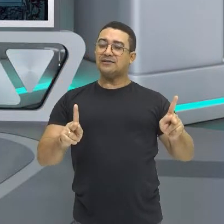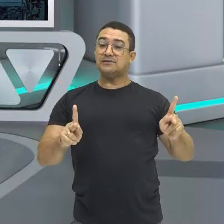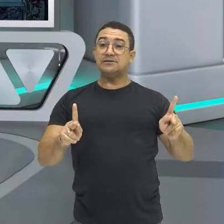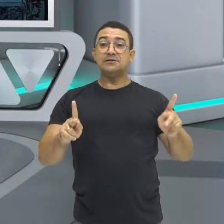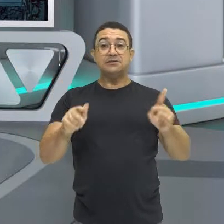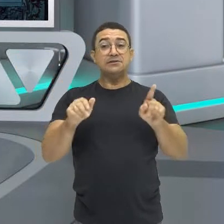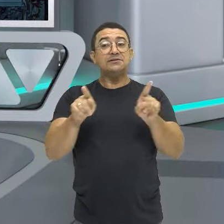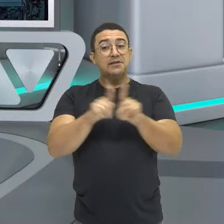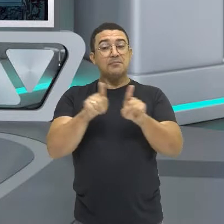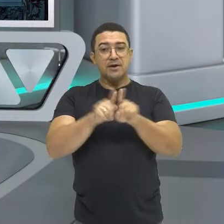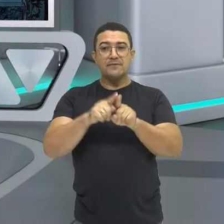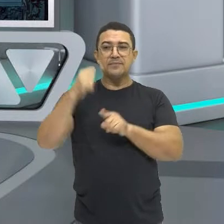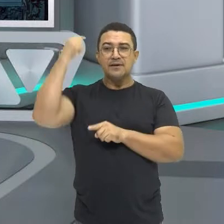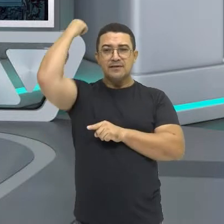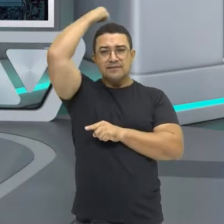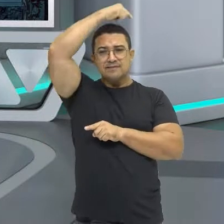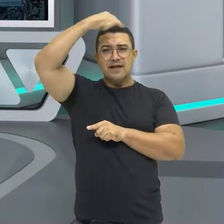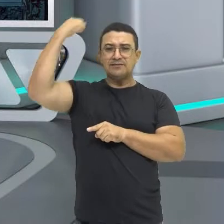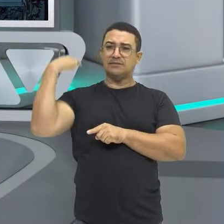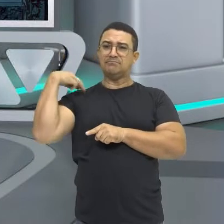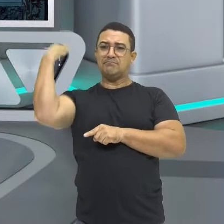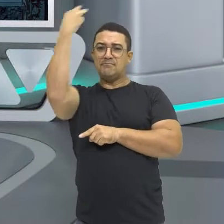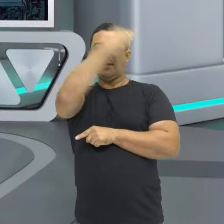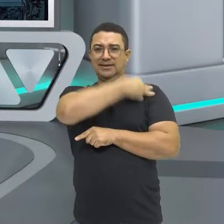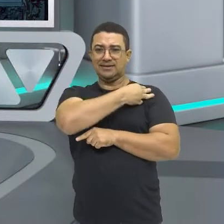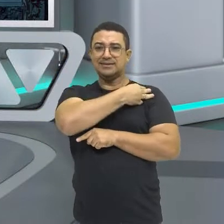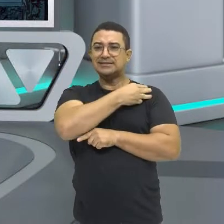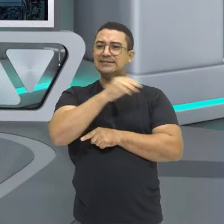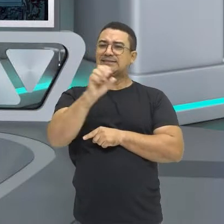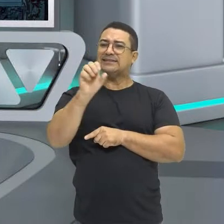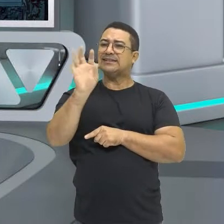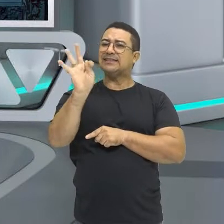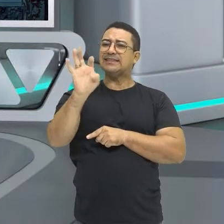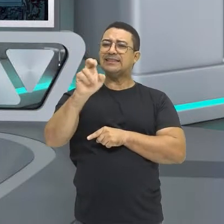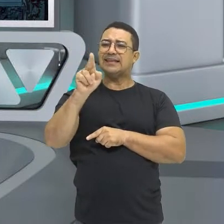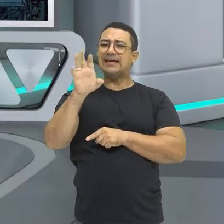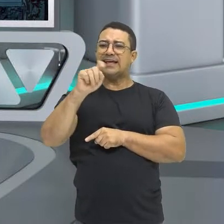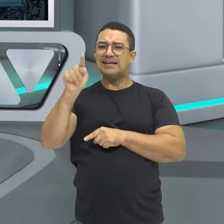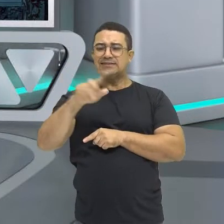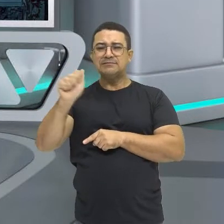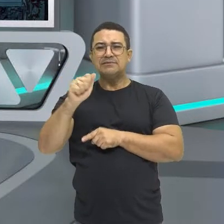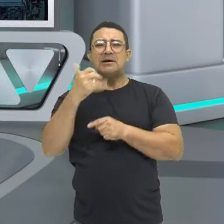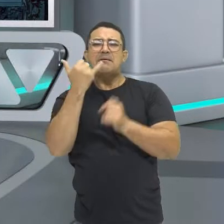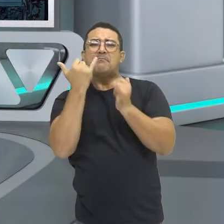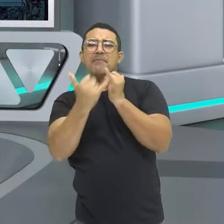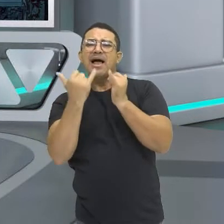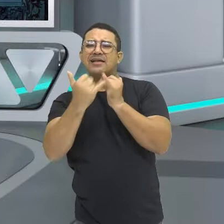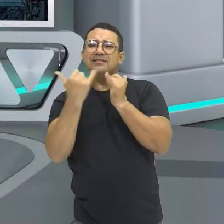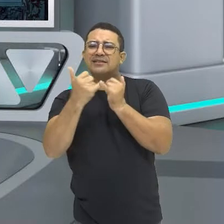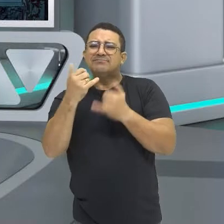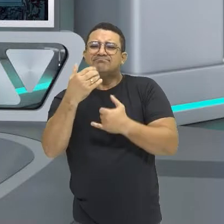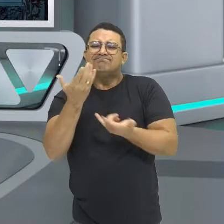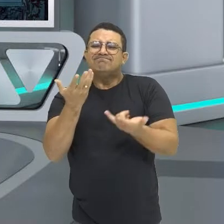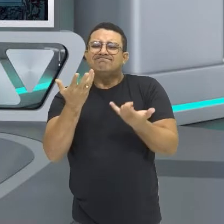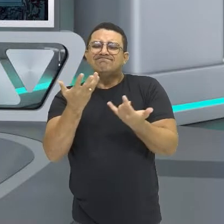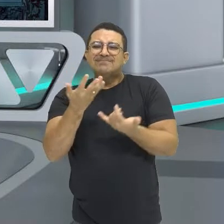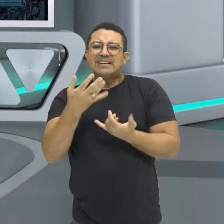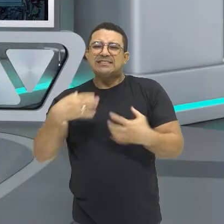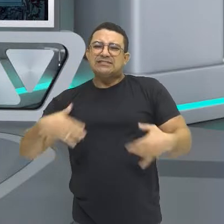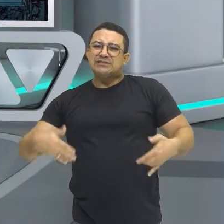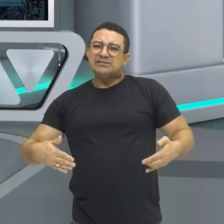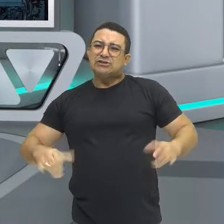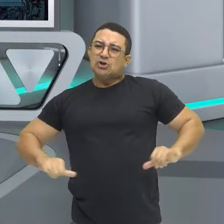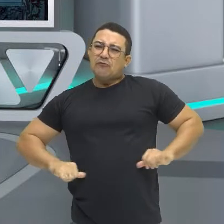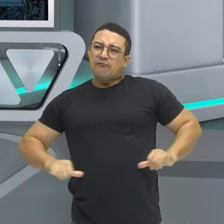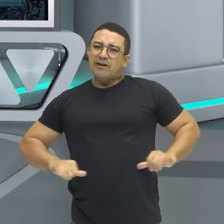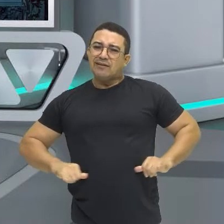Santa Teresa, parece que ela está sentindo dor. Ela está sofrendo. Então, são essas forças antagônicas que estão